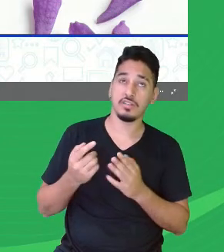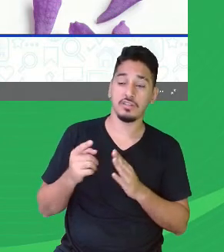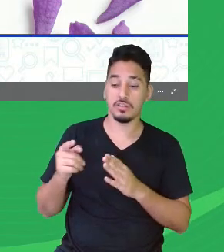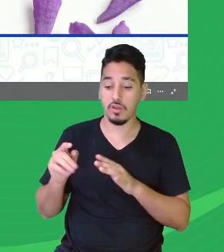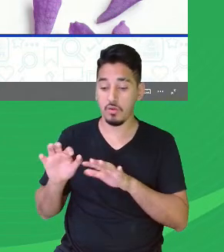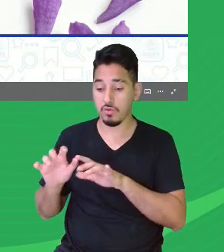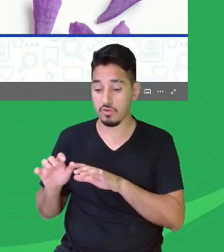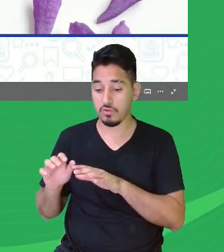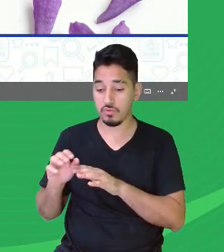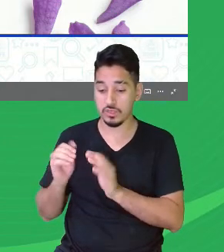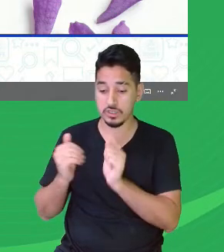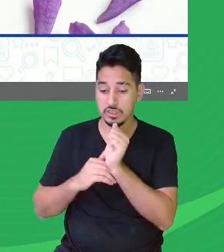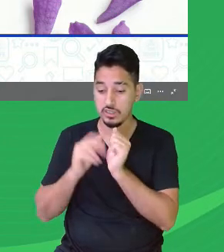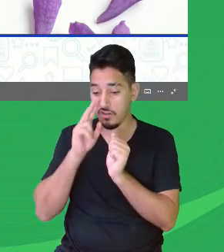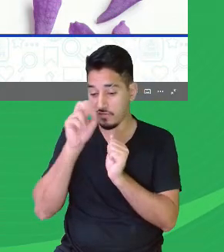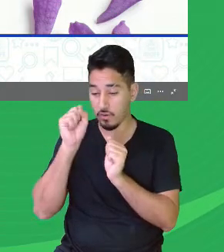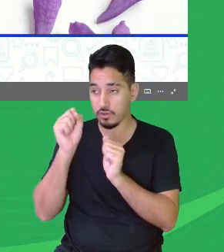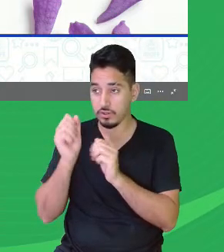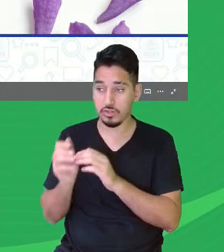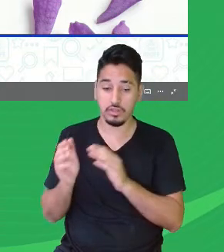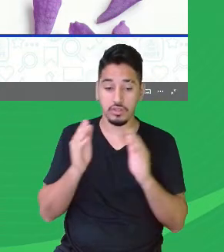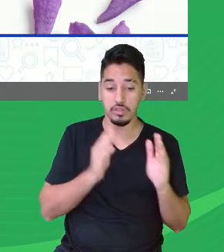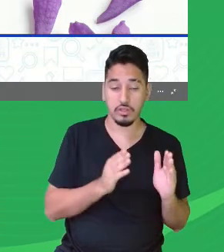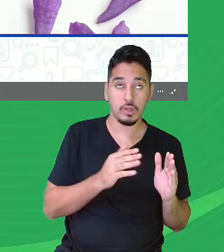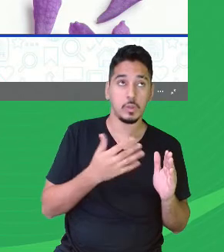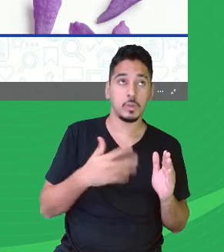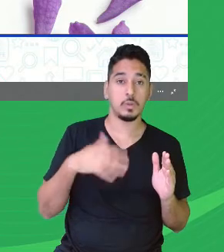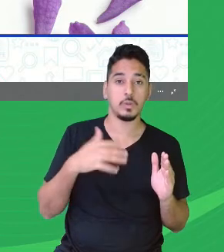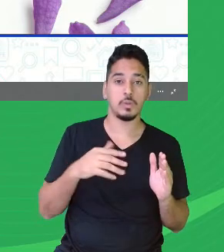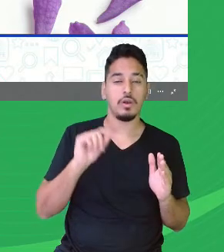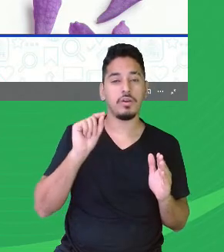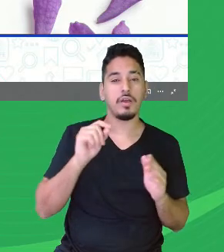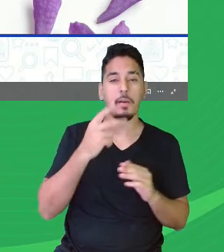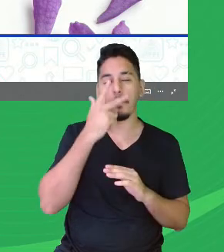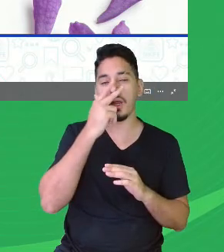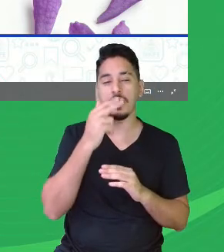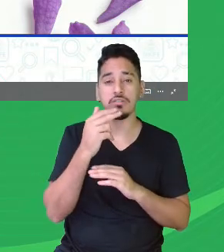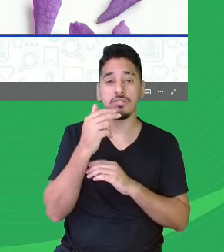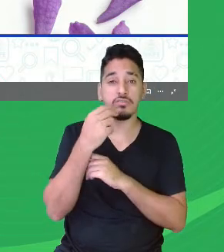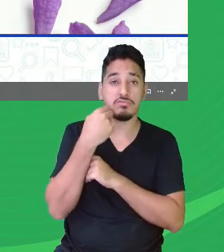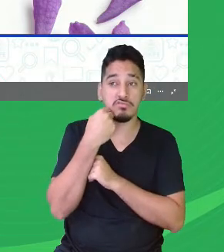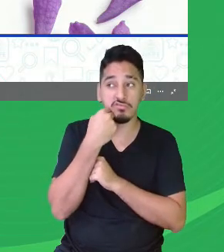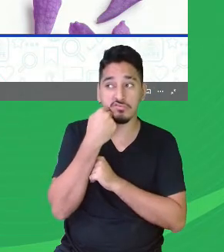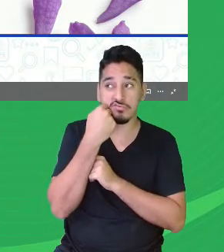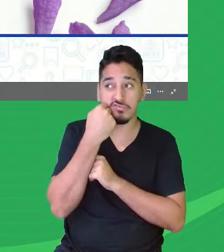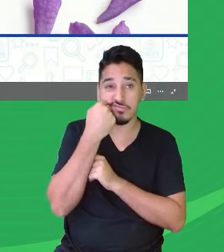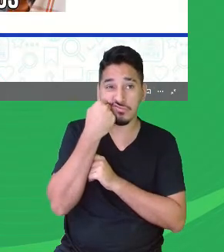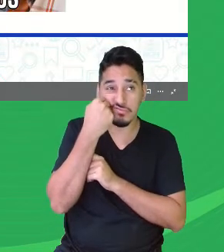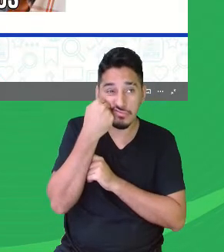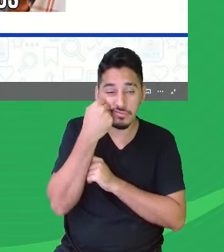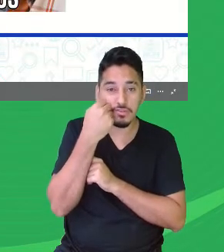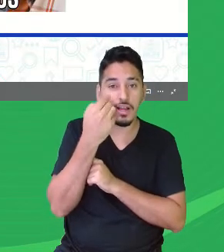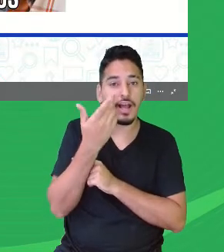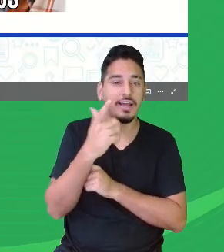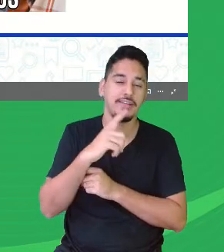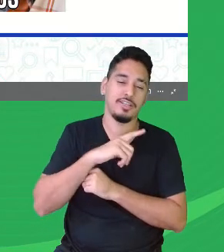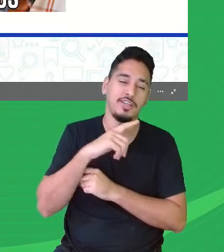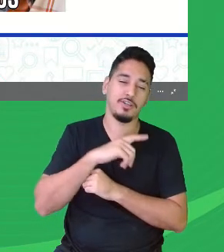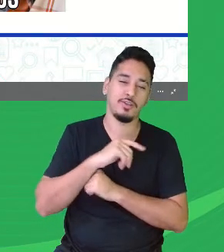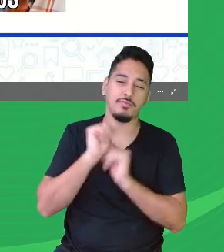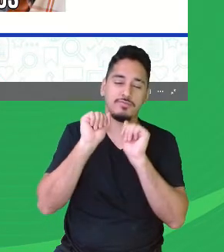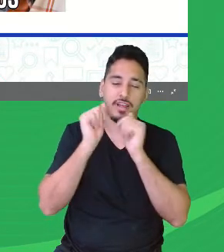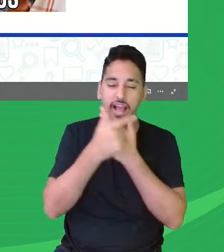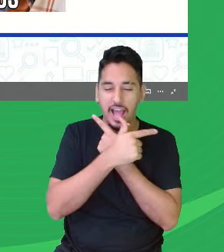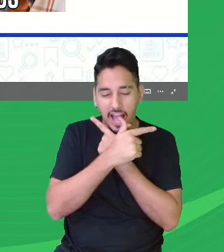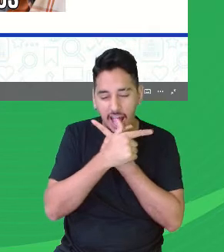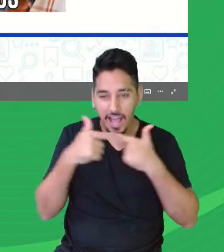e pedir ajuda. A expressão do homem reforça o constrangimento, né? E por isso produz o humor. Aí